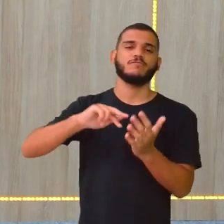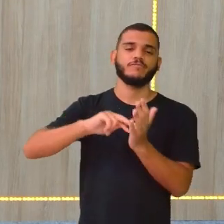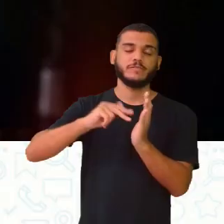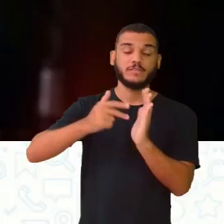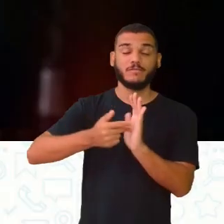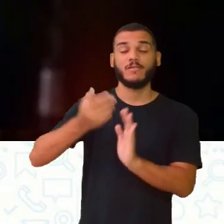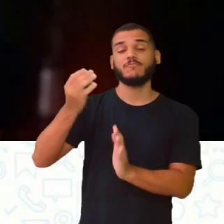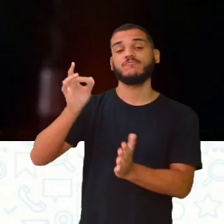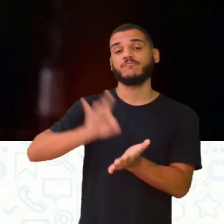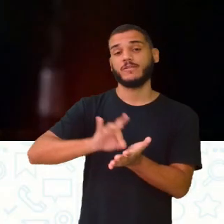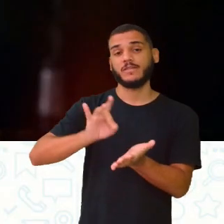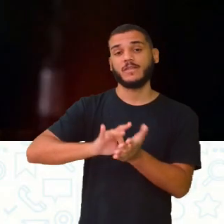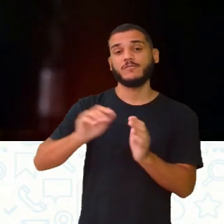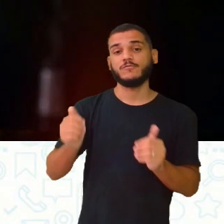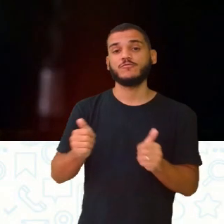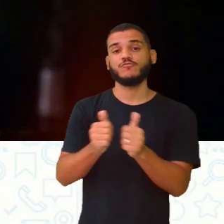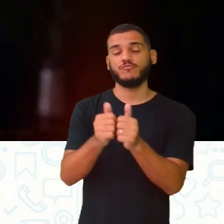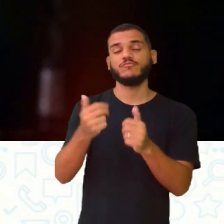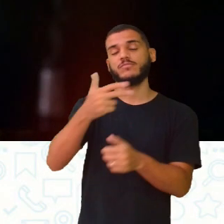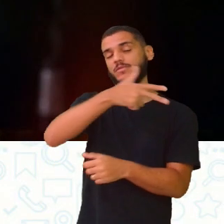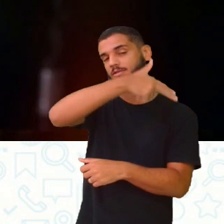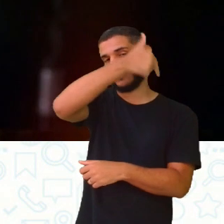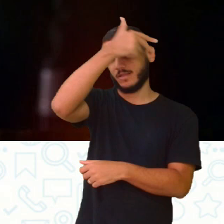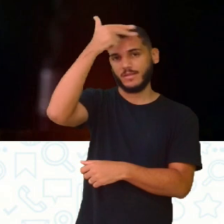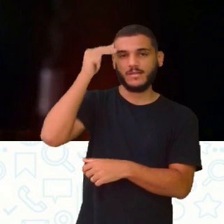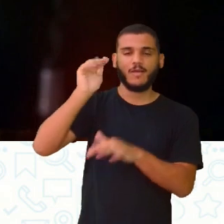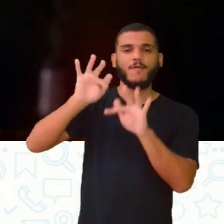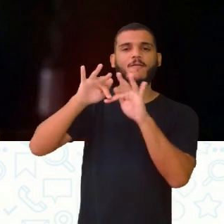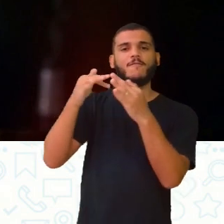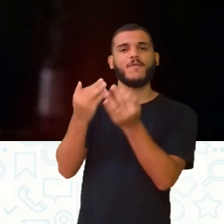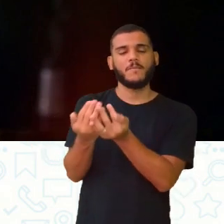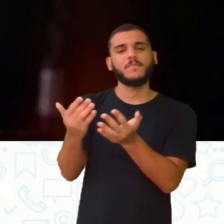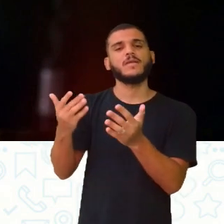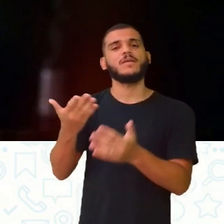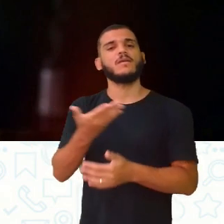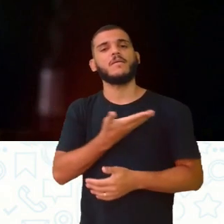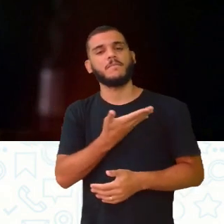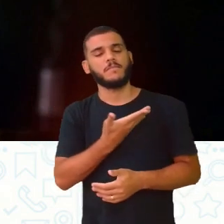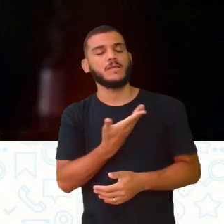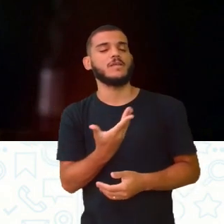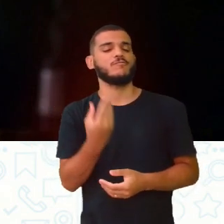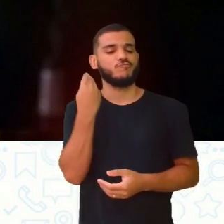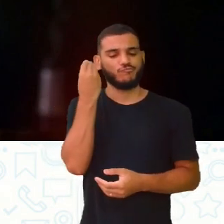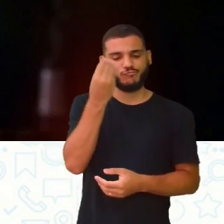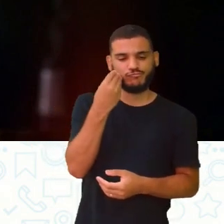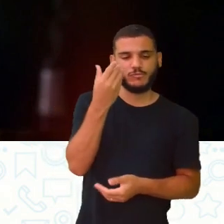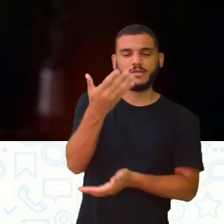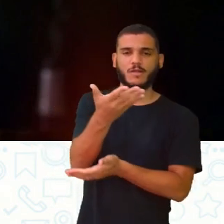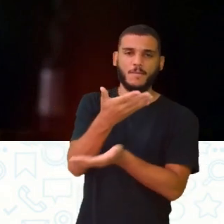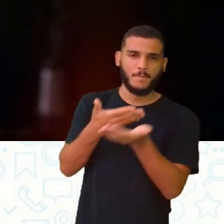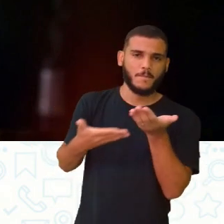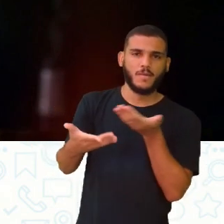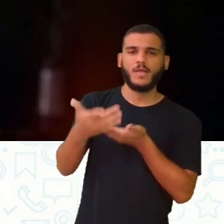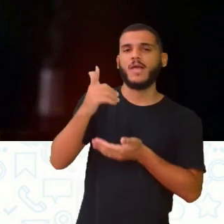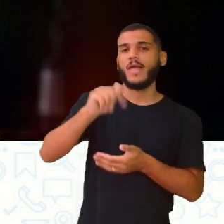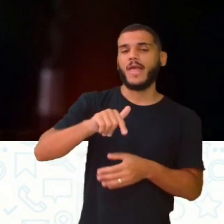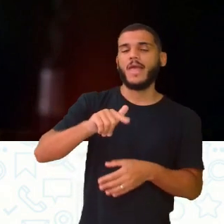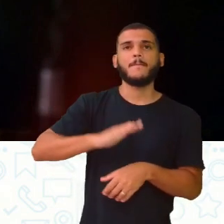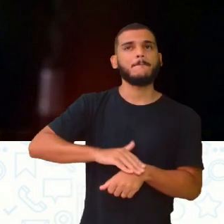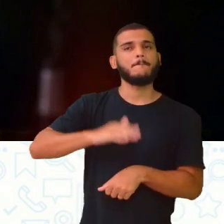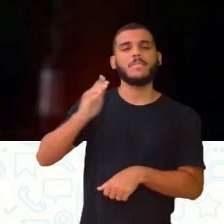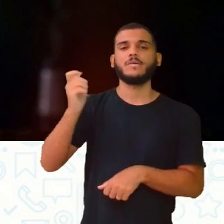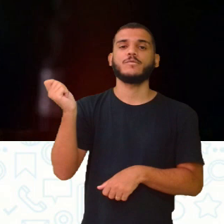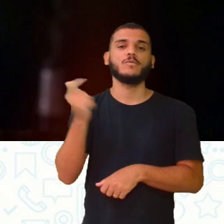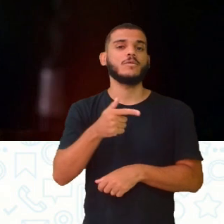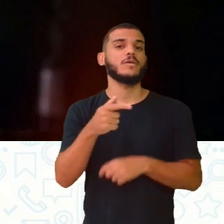do Natal com sua família e amigos. E esse vivenciar vai muito além,